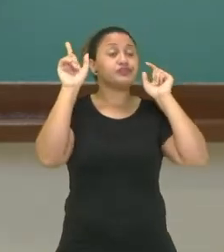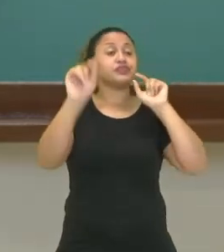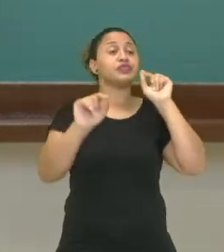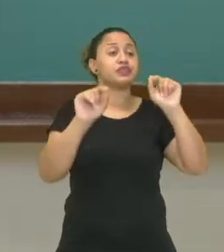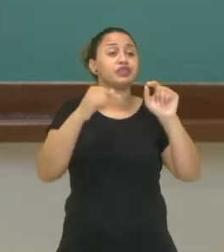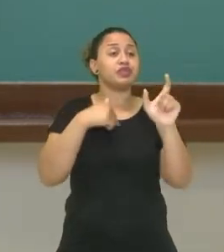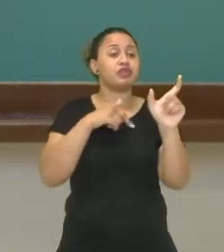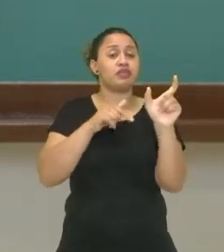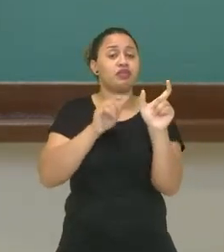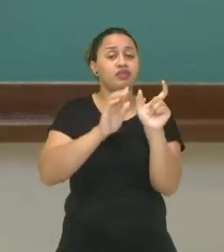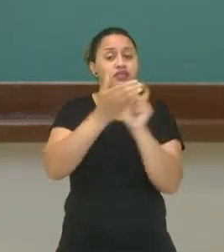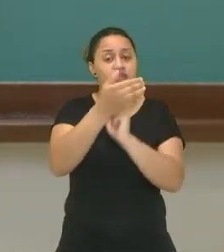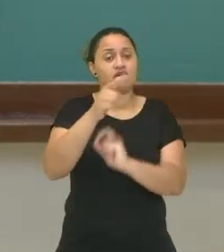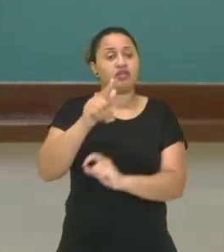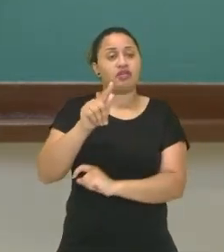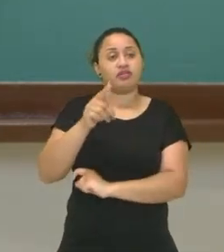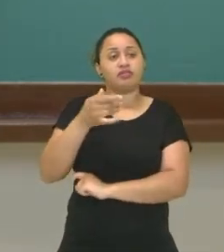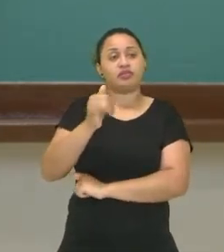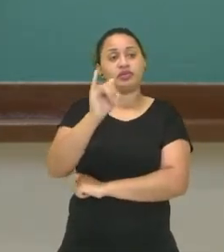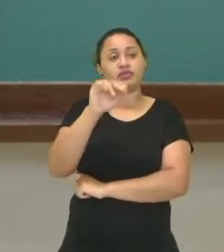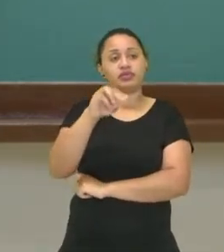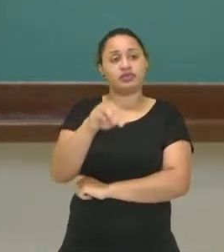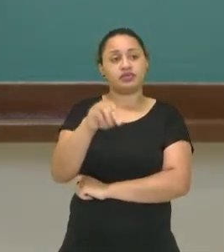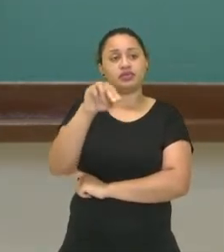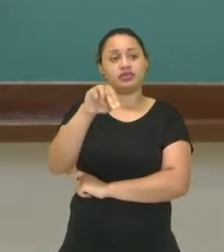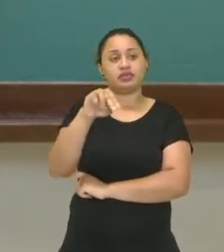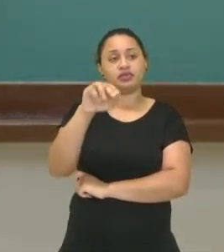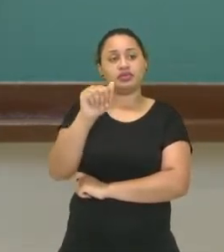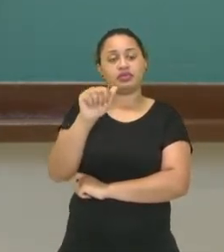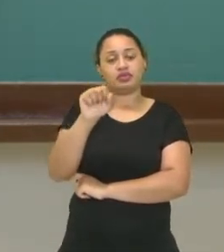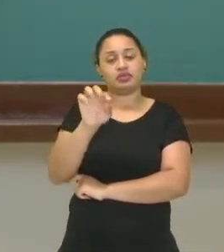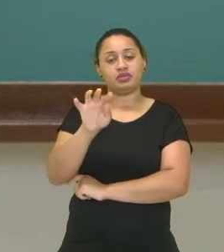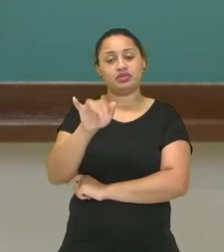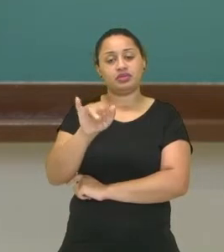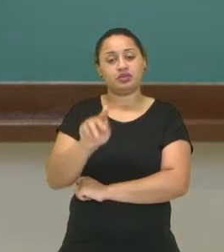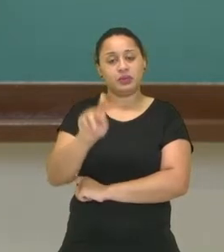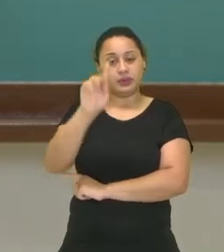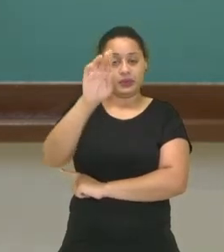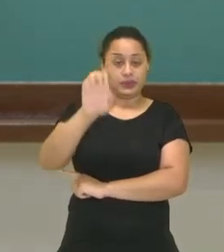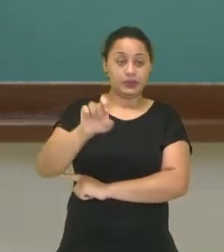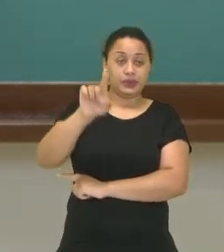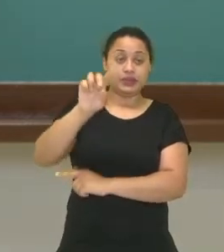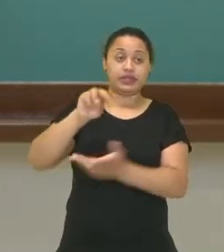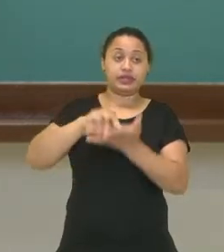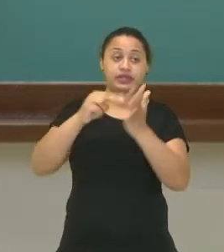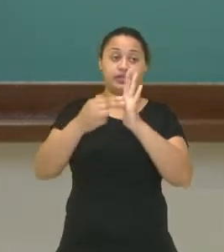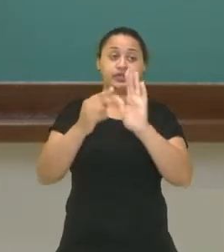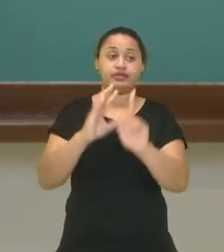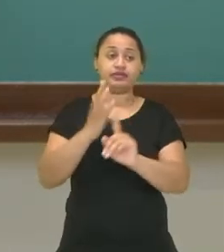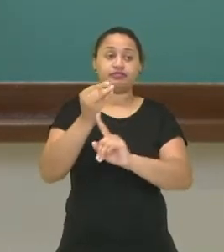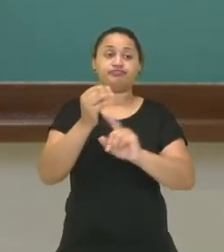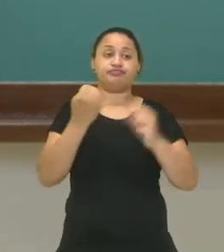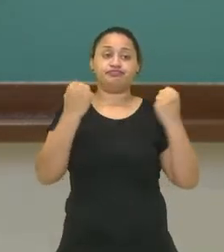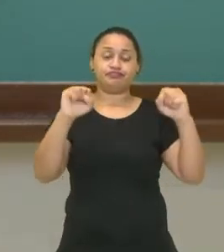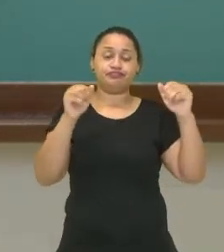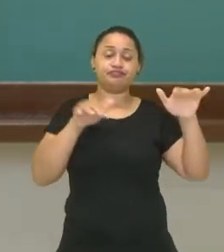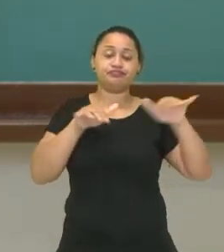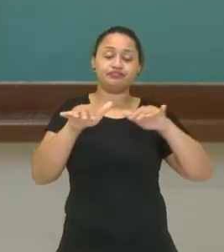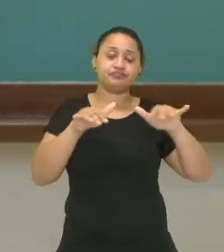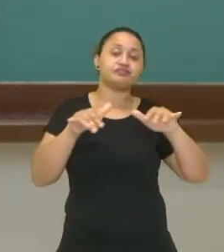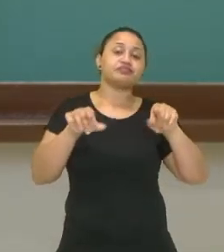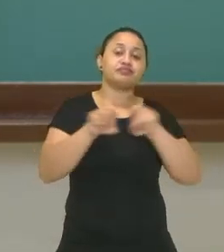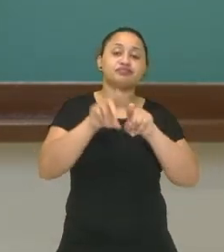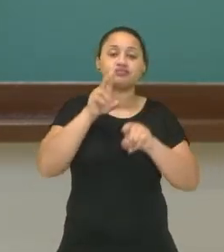termo ginastike, que significa a arte de se exercitar e fortalecer o